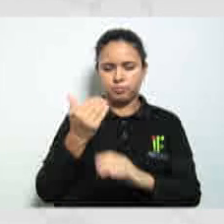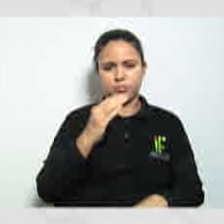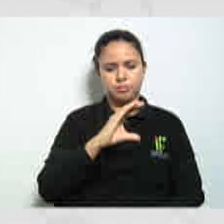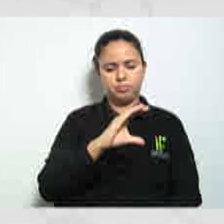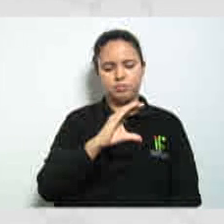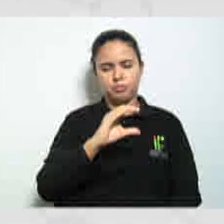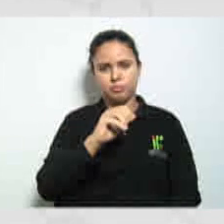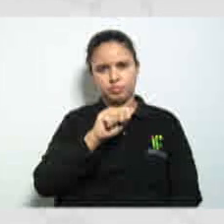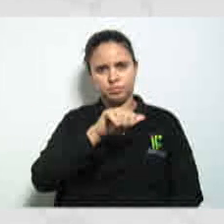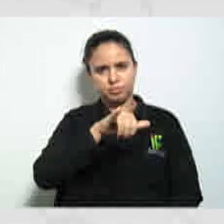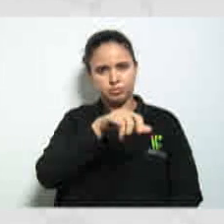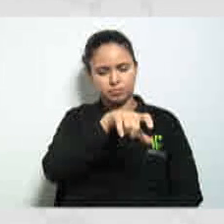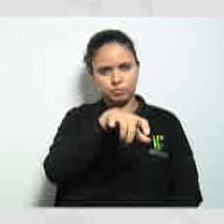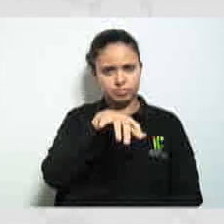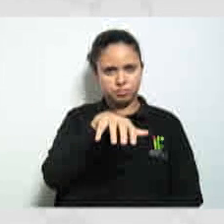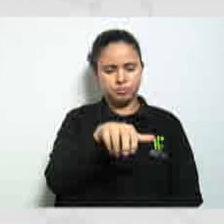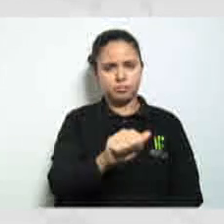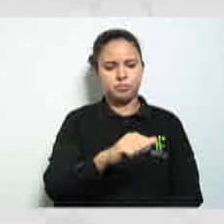caixa.